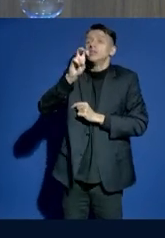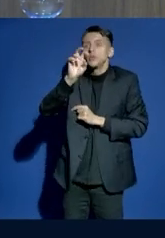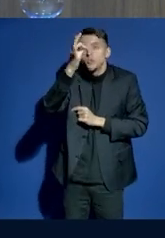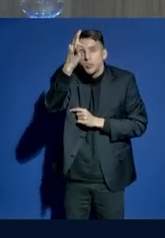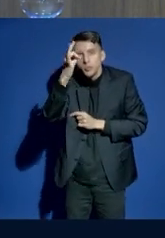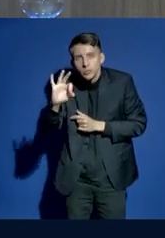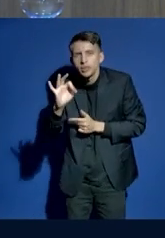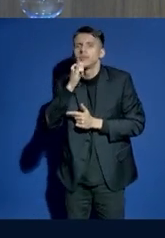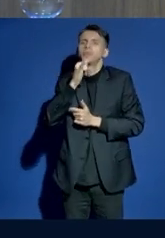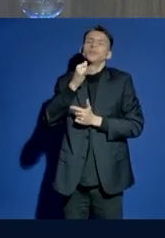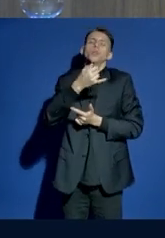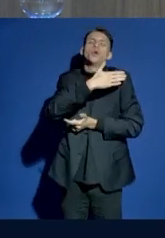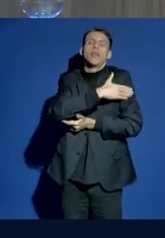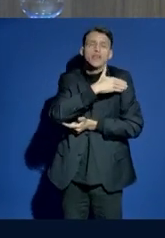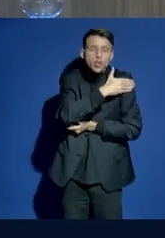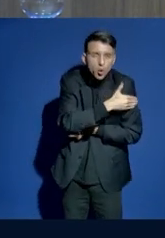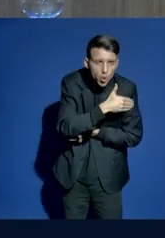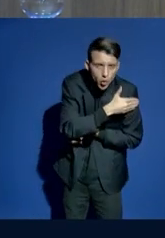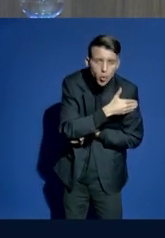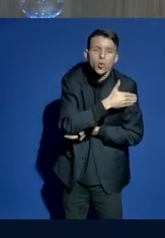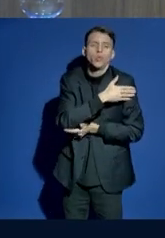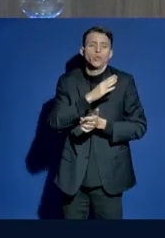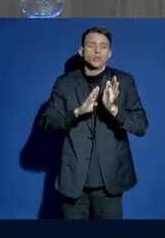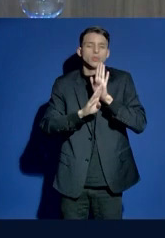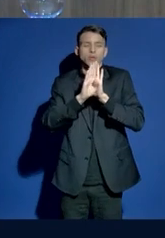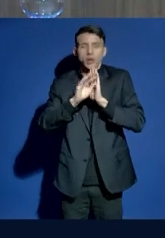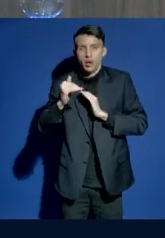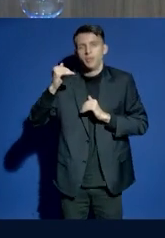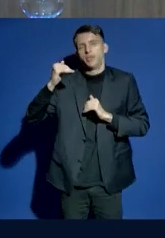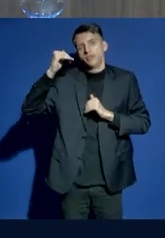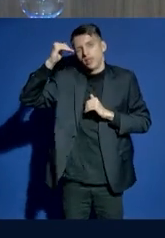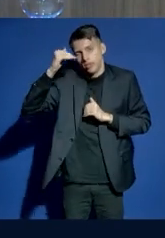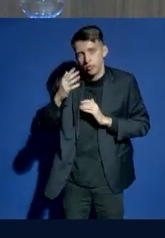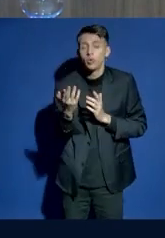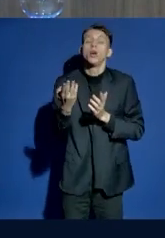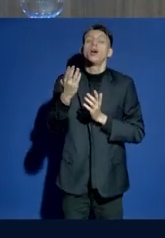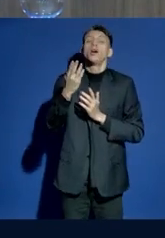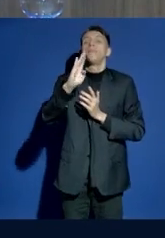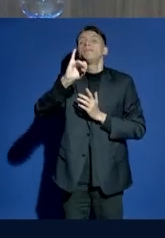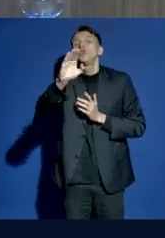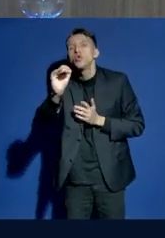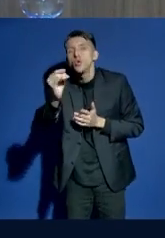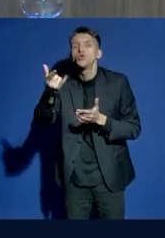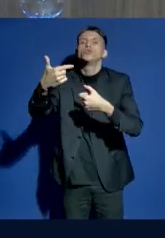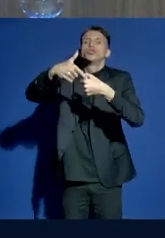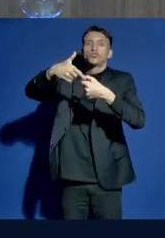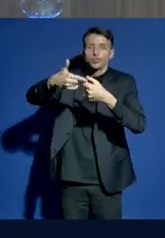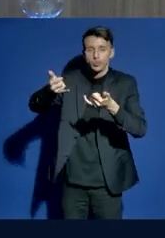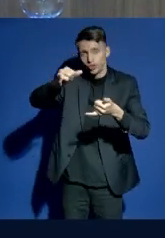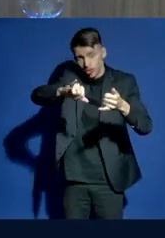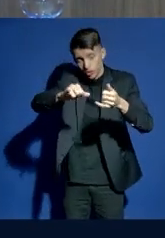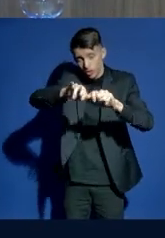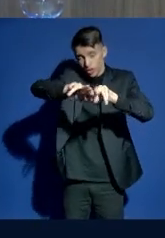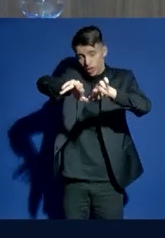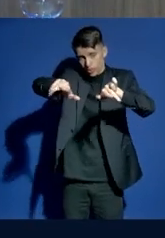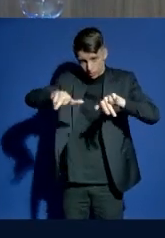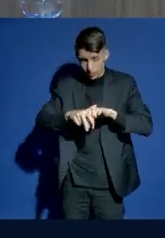aumento, tanto o etanol quanto o biodiesel, por exemplo, geram 150, 160 mil